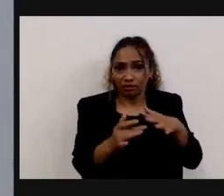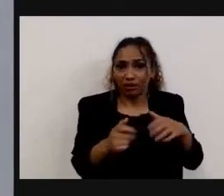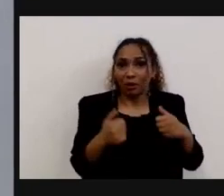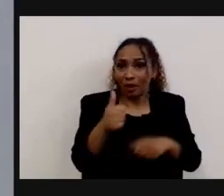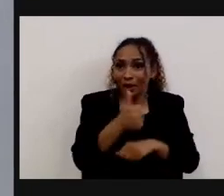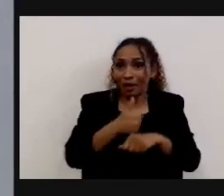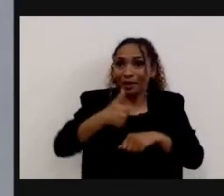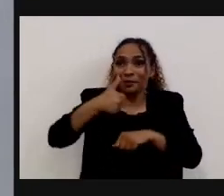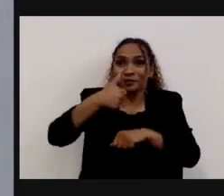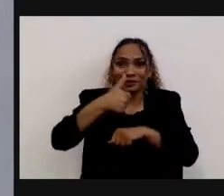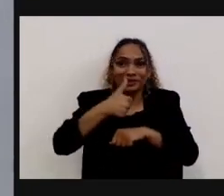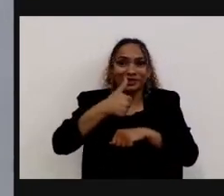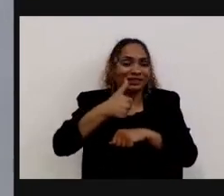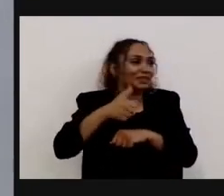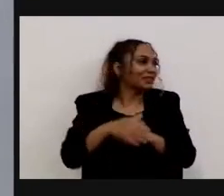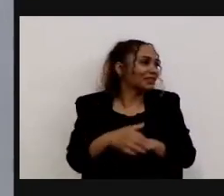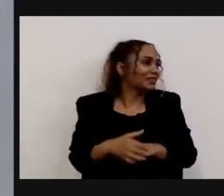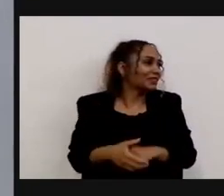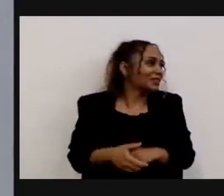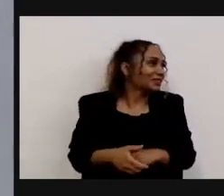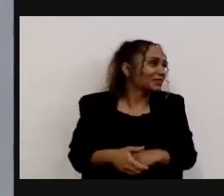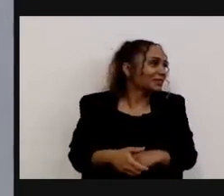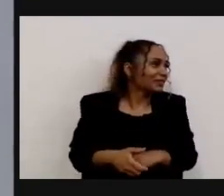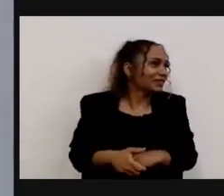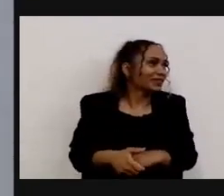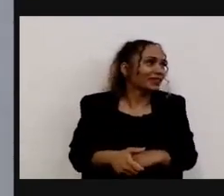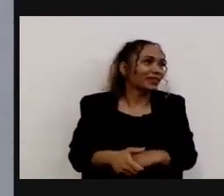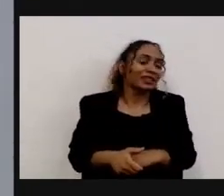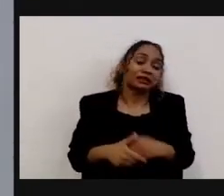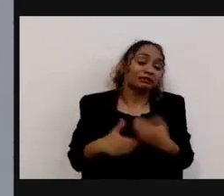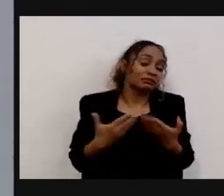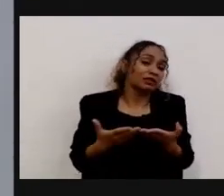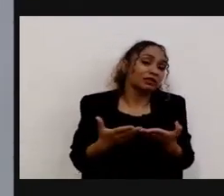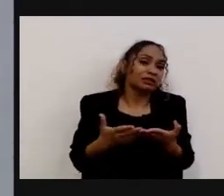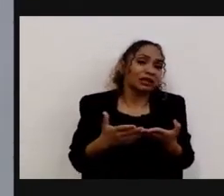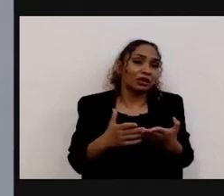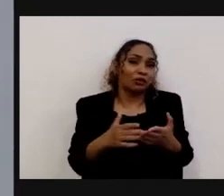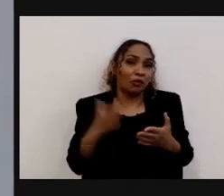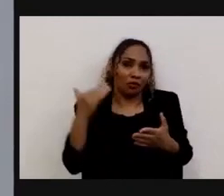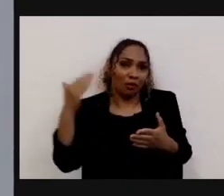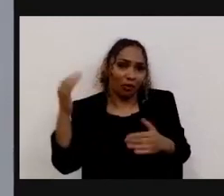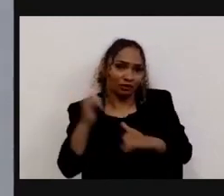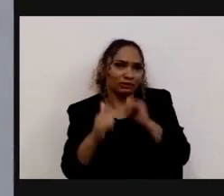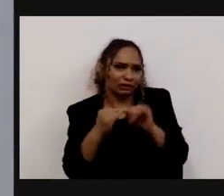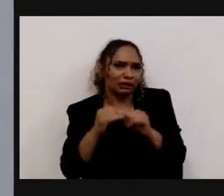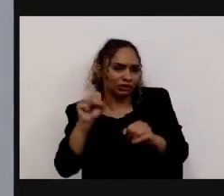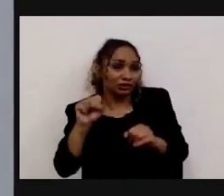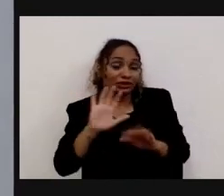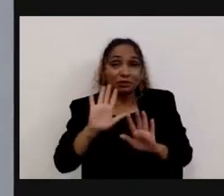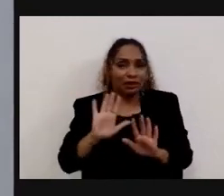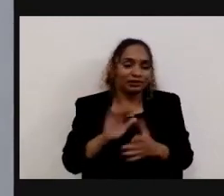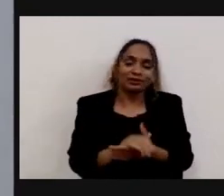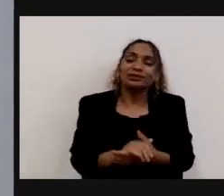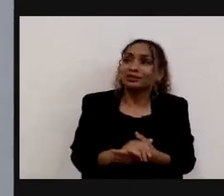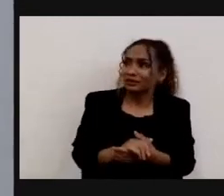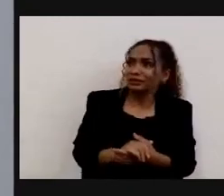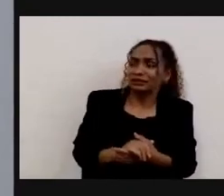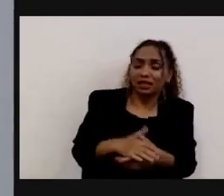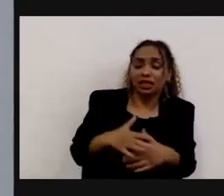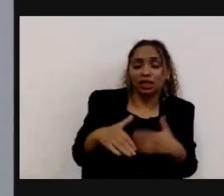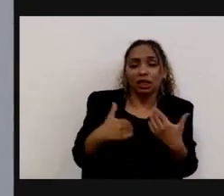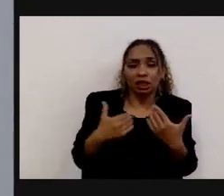se ela for digitar uma influência pode né mas se ela não for dependendo então isso